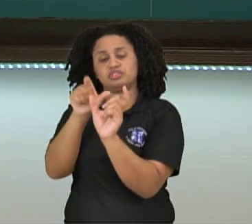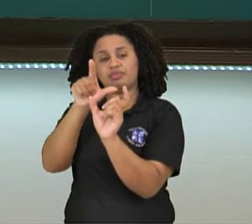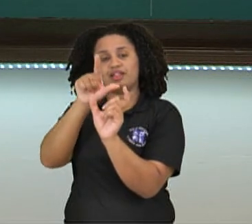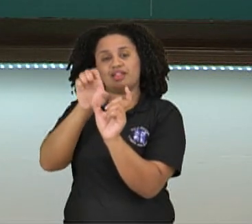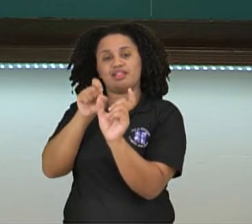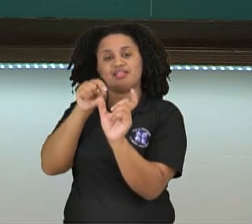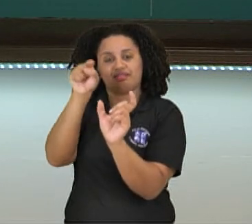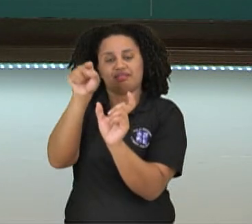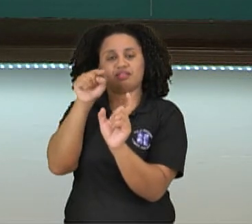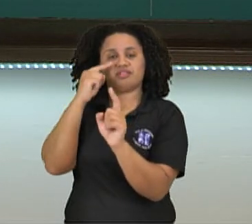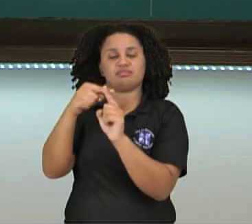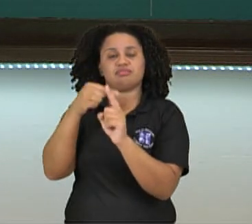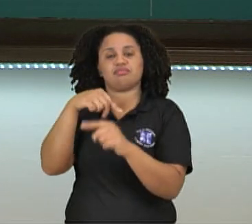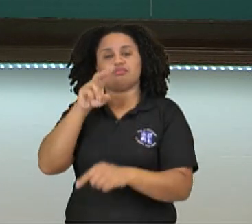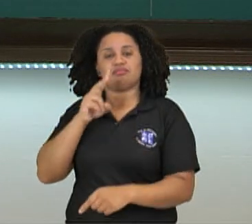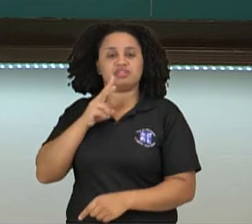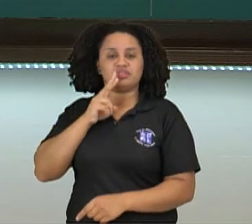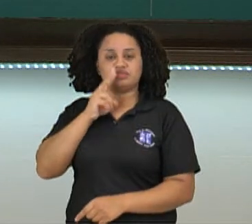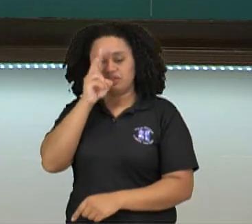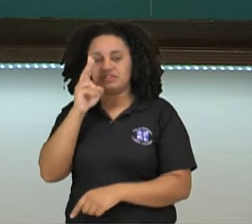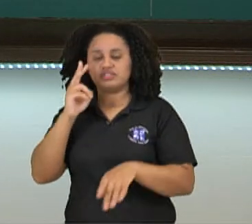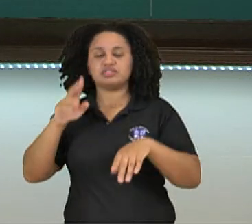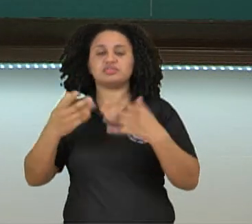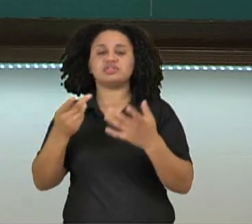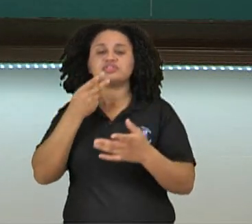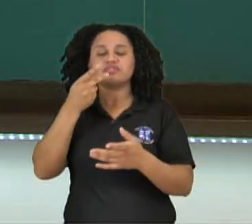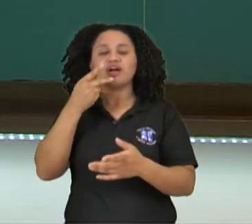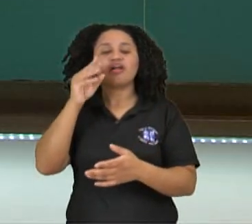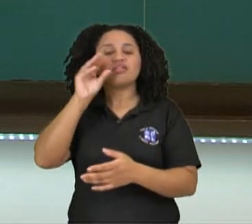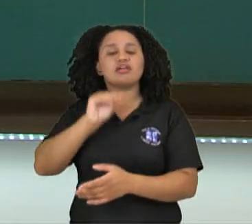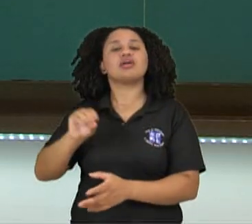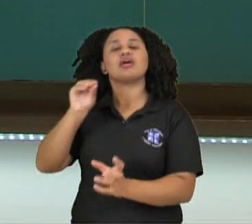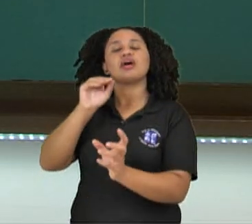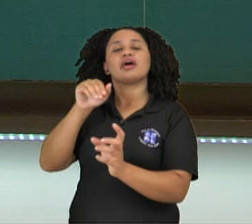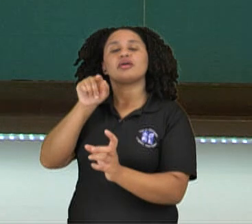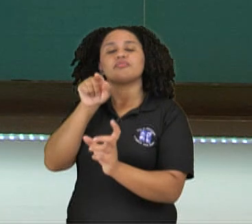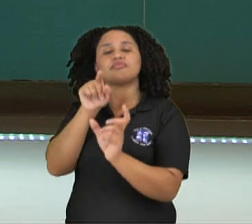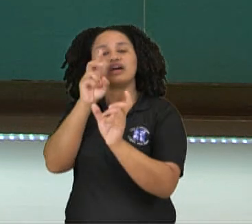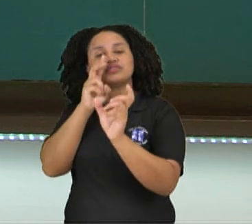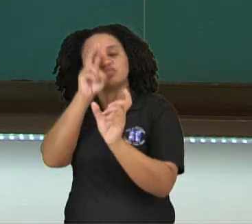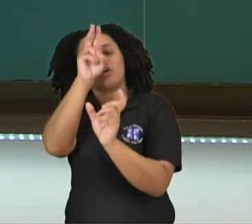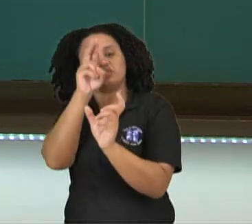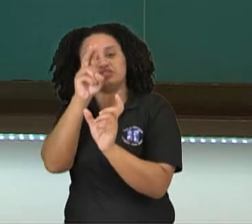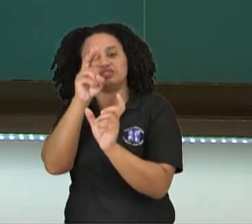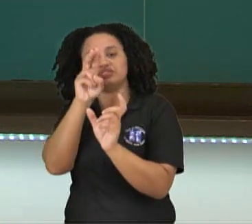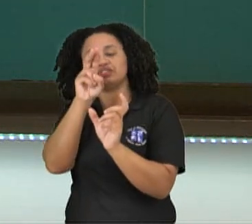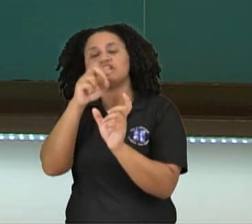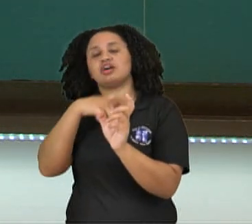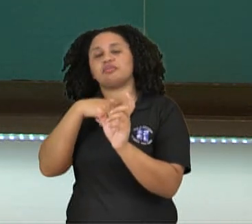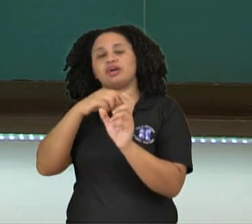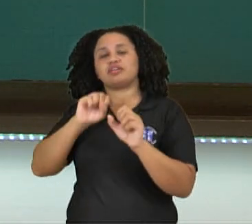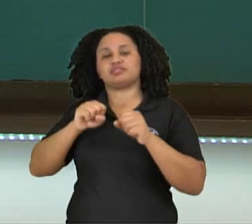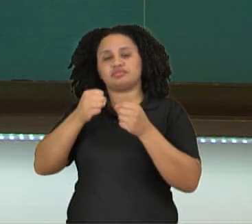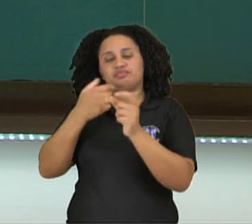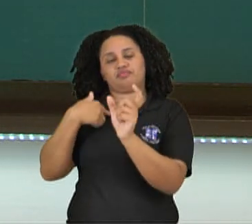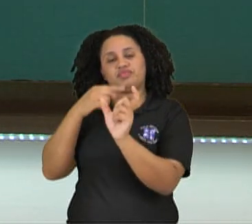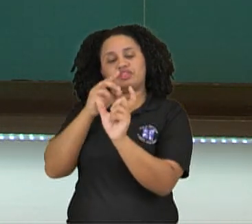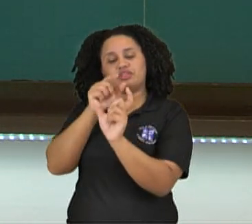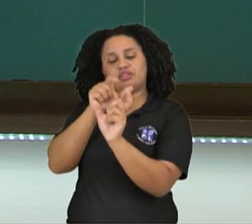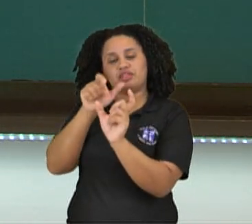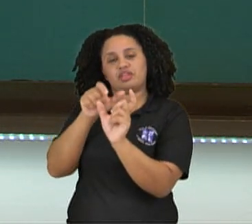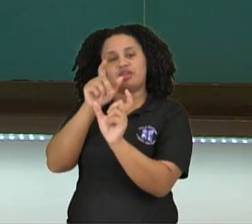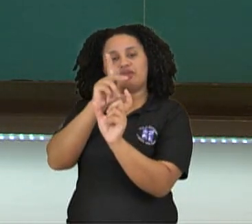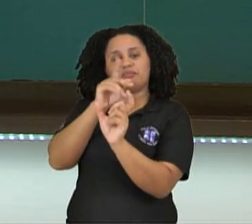dessa palavra é a mais intensa, né? Quando nós falamos o som dessas sílabas com maior intensidade. Por